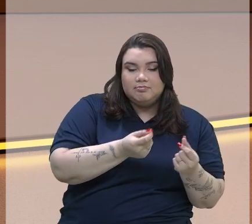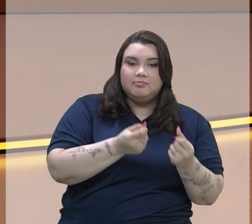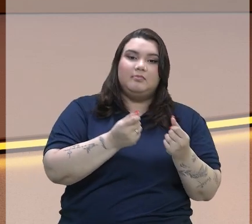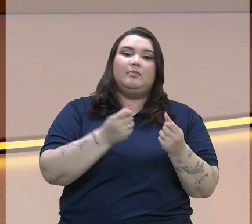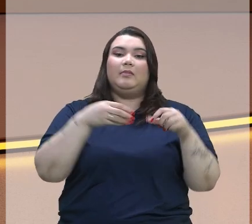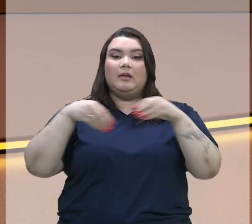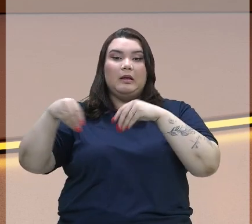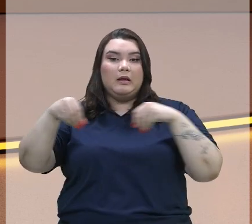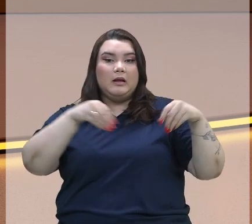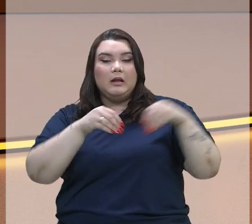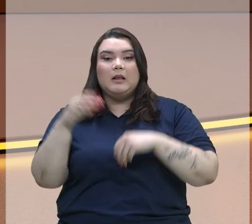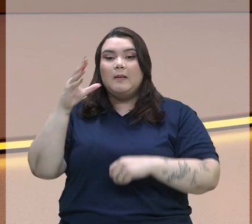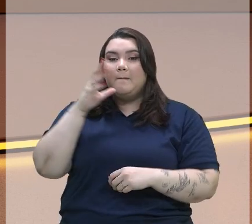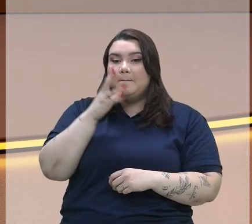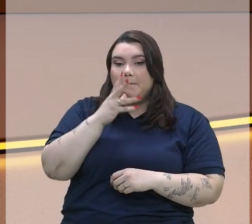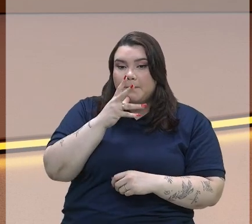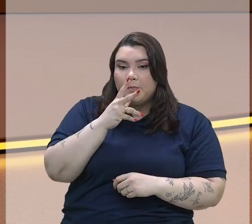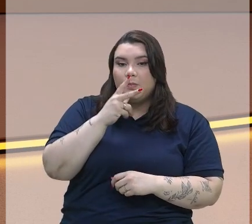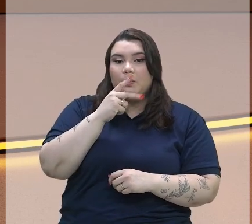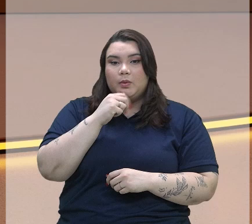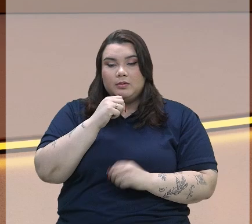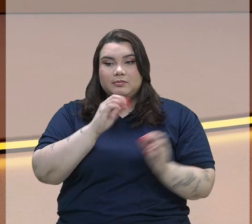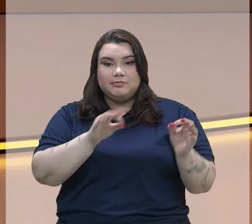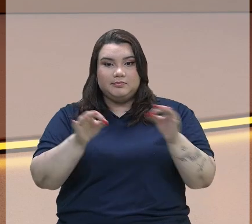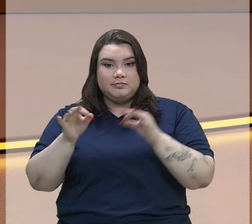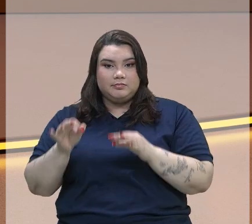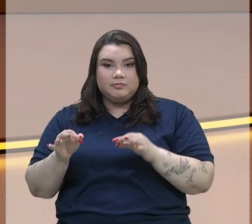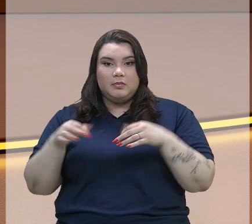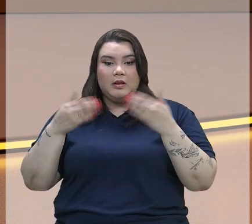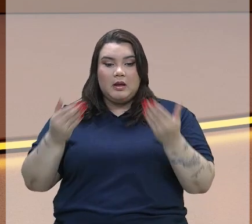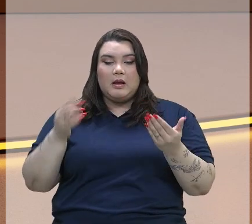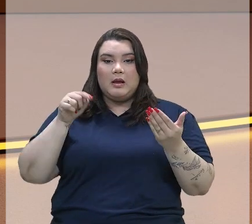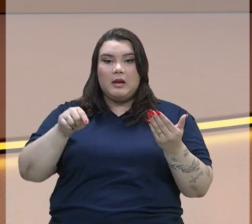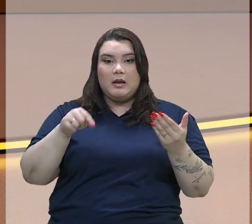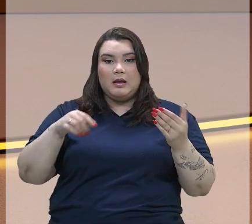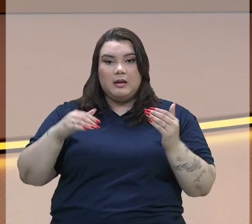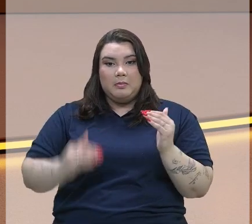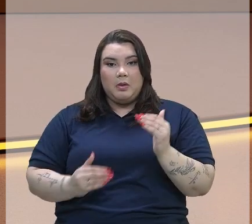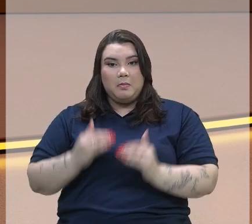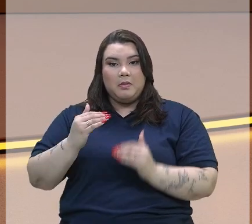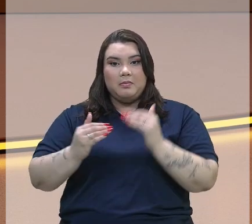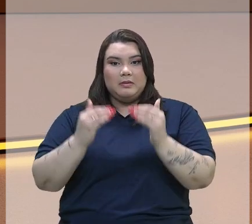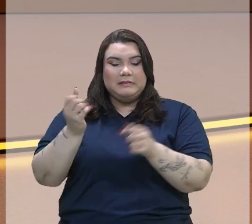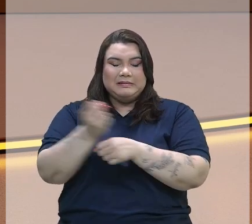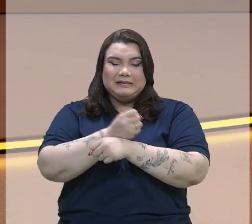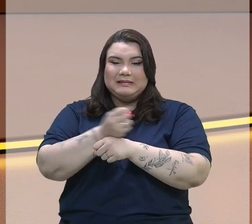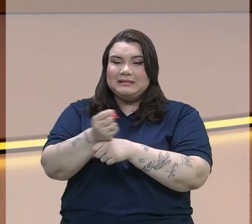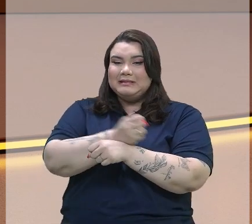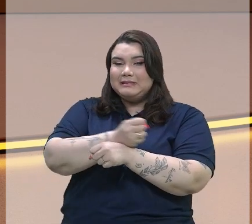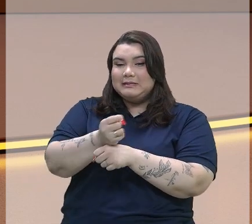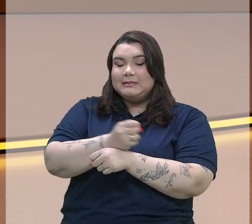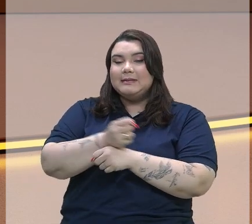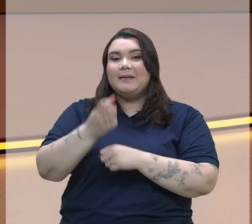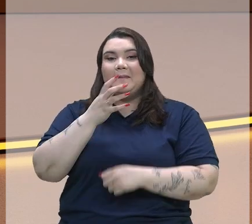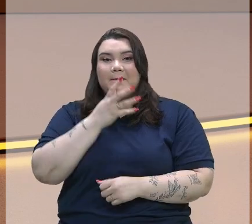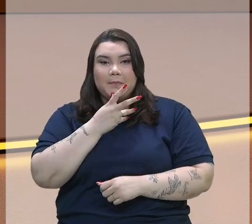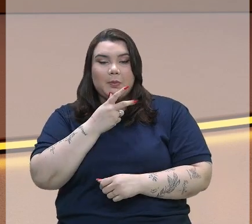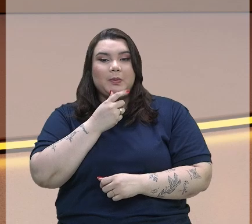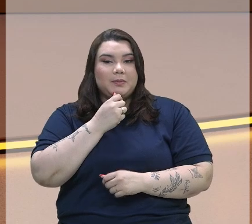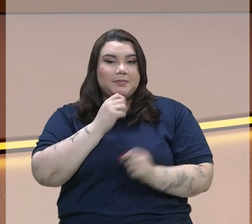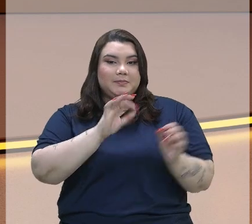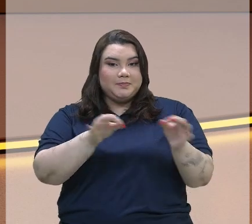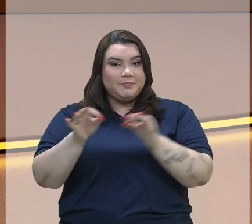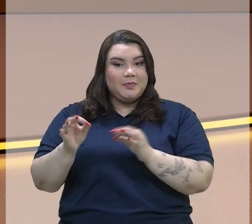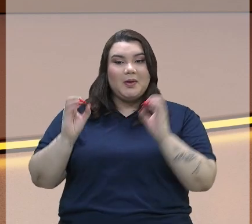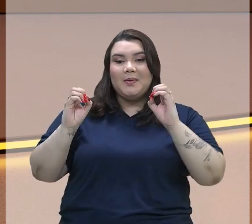solo, demora um tempinho. Uma camada como essa aqui, por exemplo, ela leva ali milhares de anos para se formar.